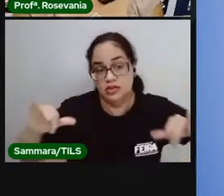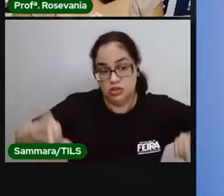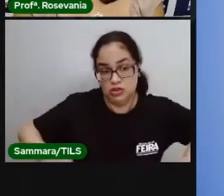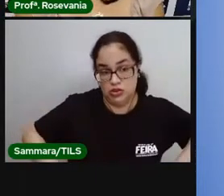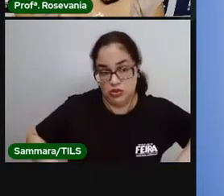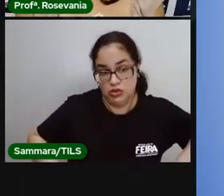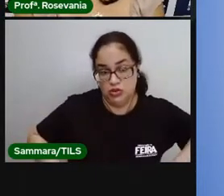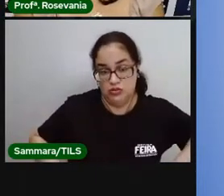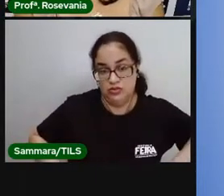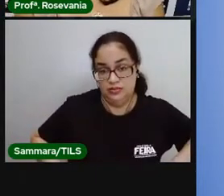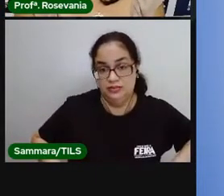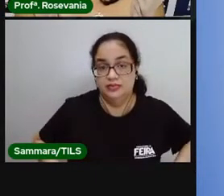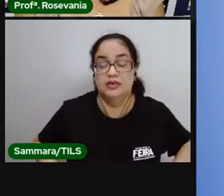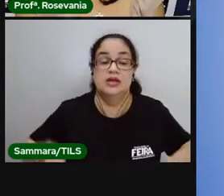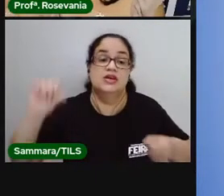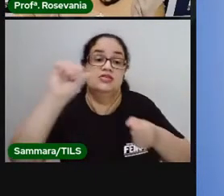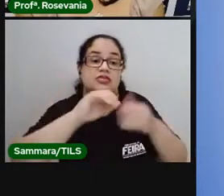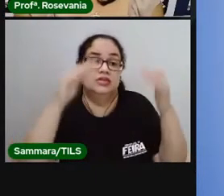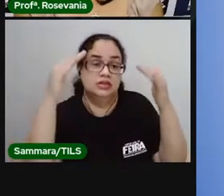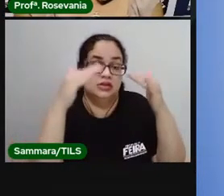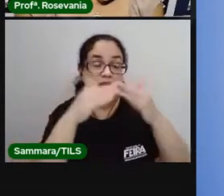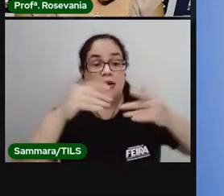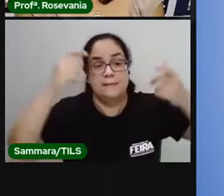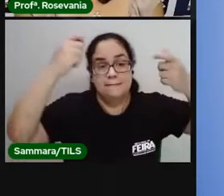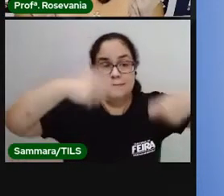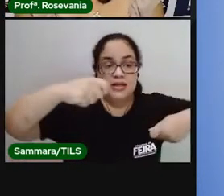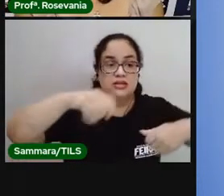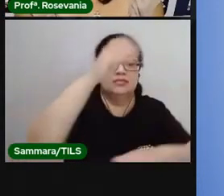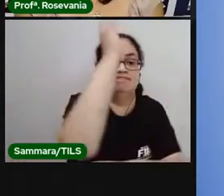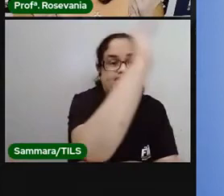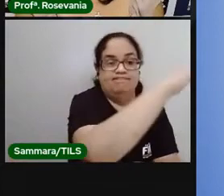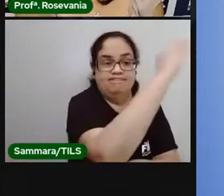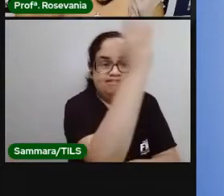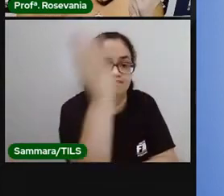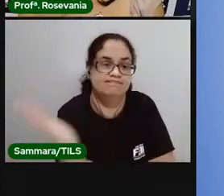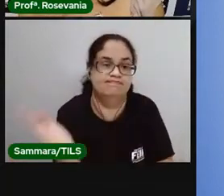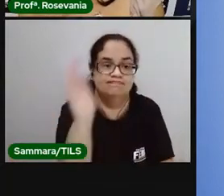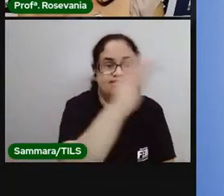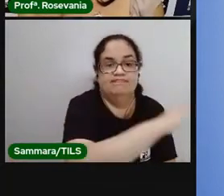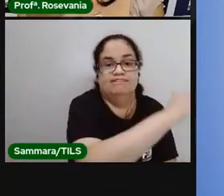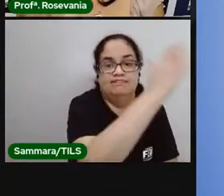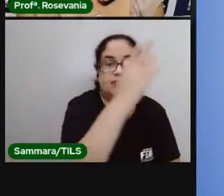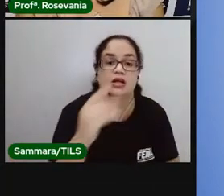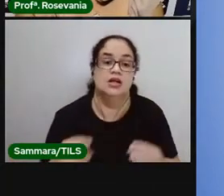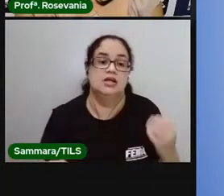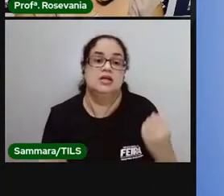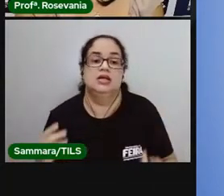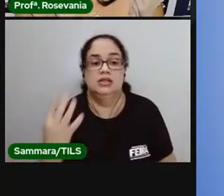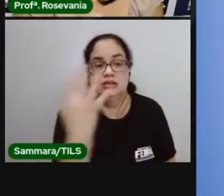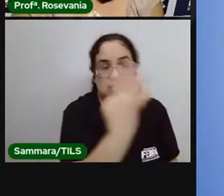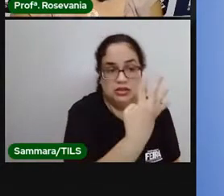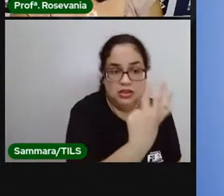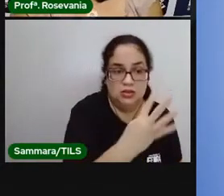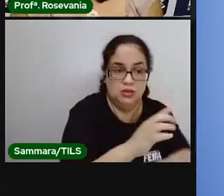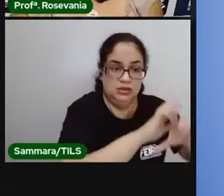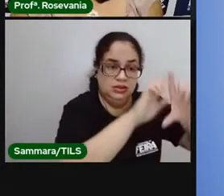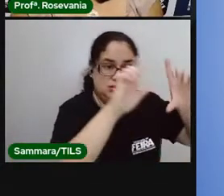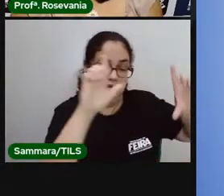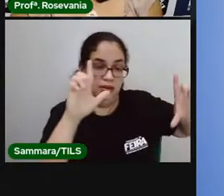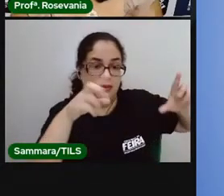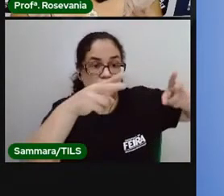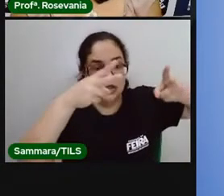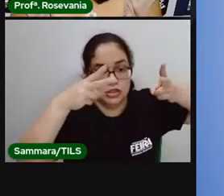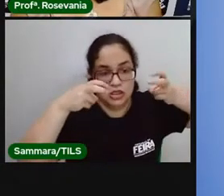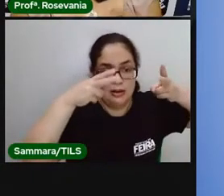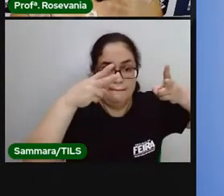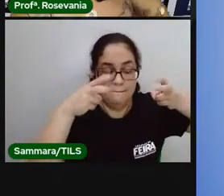vendo? Para que eu fizesse a casa, eu já precisei desmatar ali algum tanto. Aí na quarta imagem você já vai percebendo isso. Então